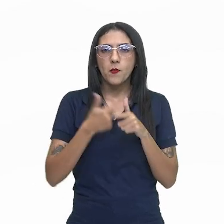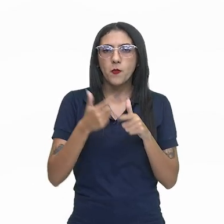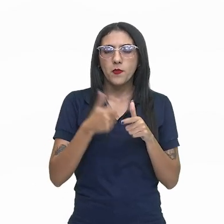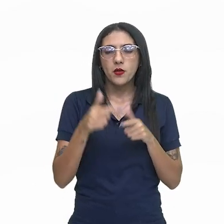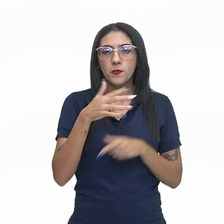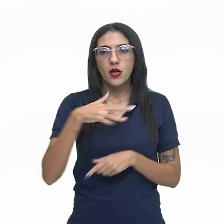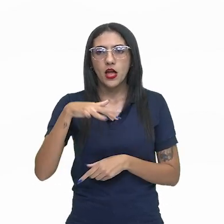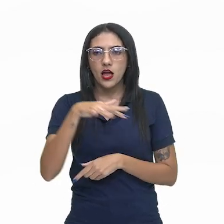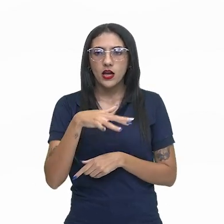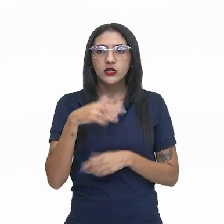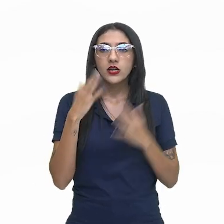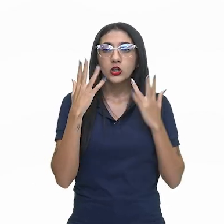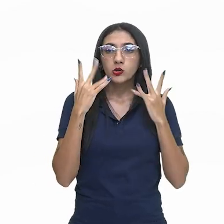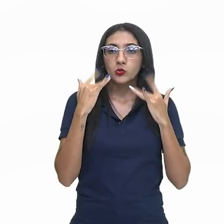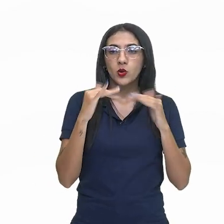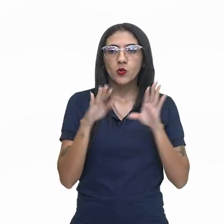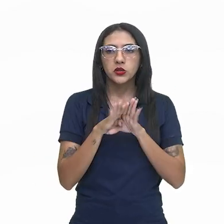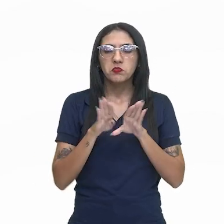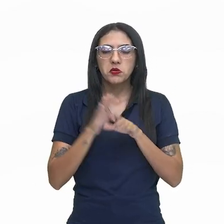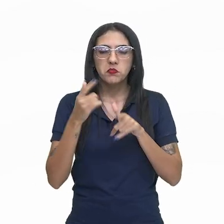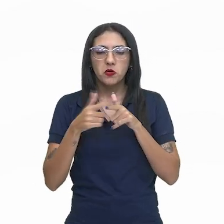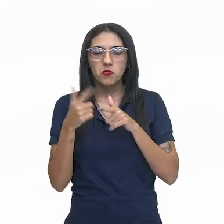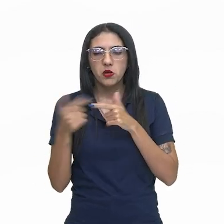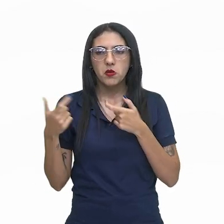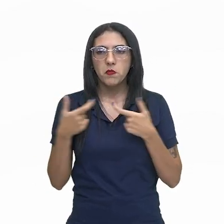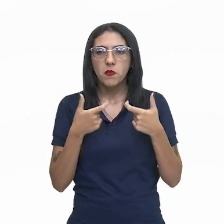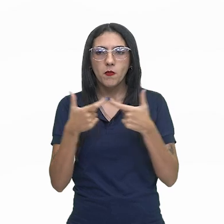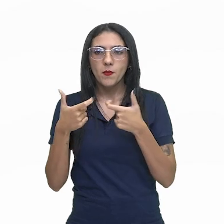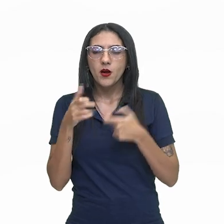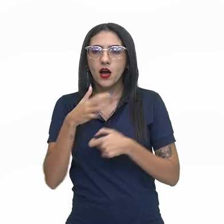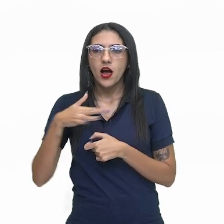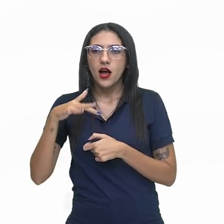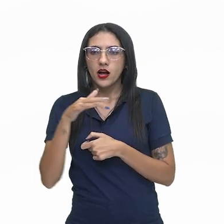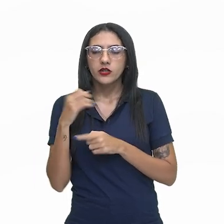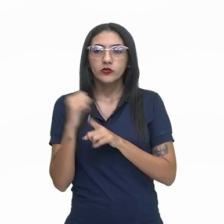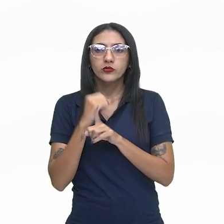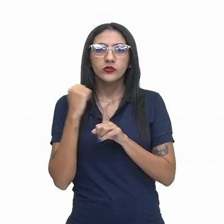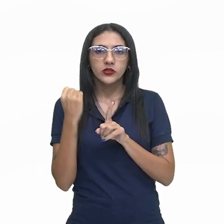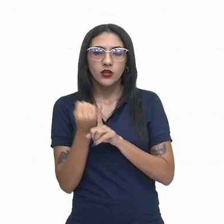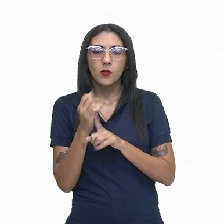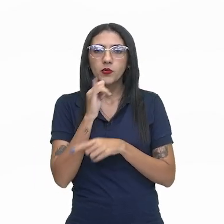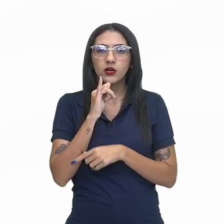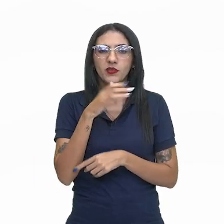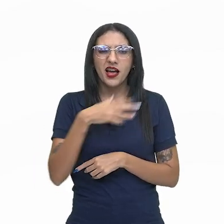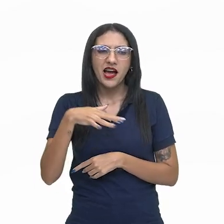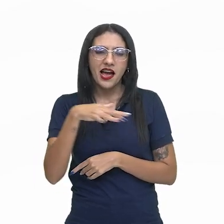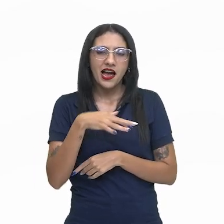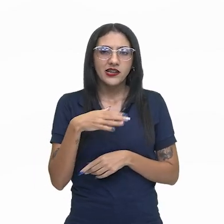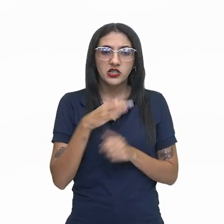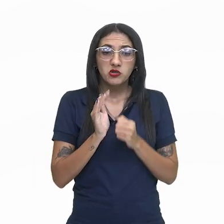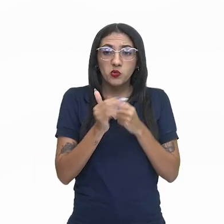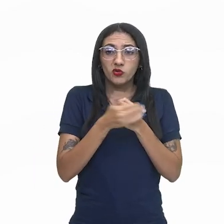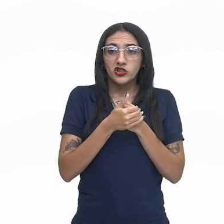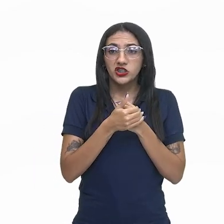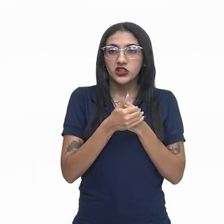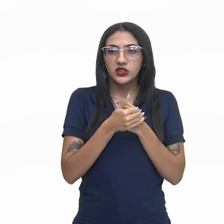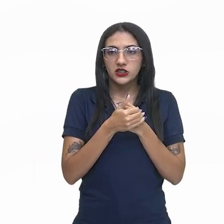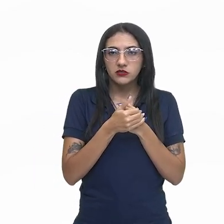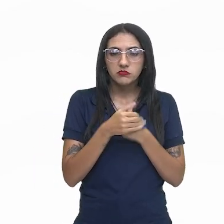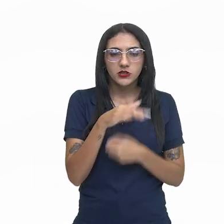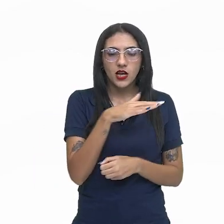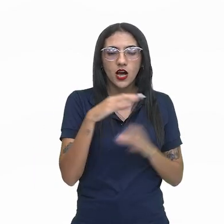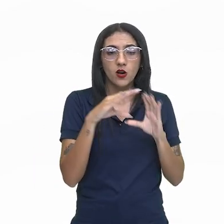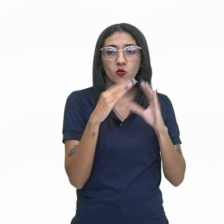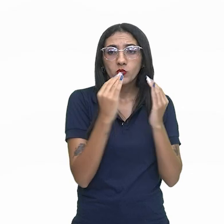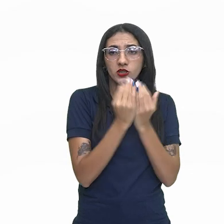conflitos sociais, né? Que vão ser ocasionados, muitas das vezes isso acontece, essa extração de forma ilegal, em